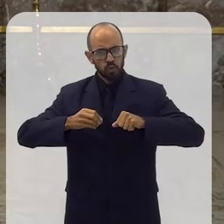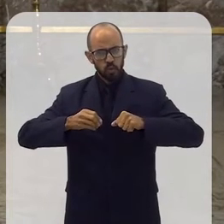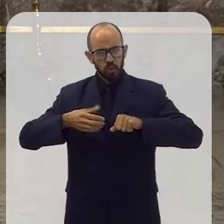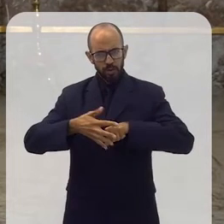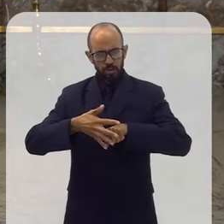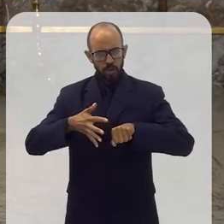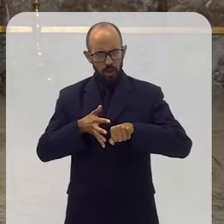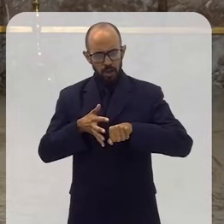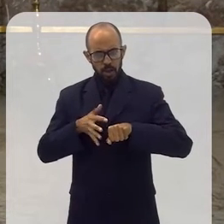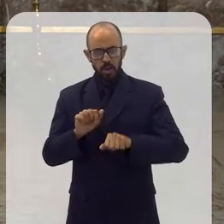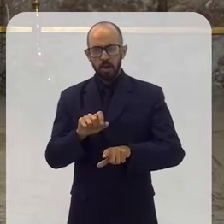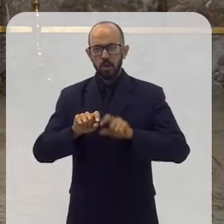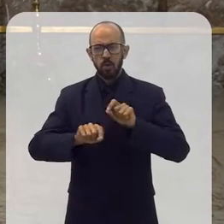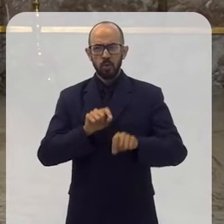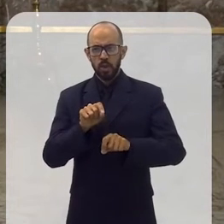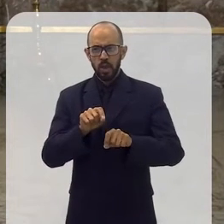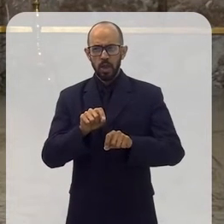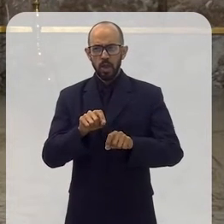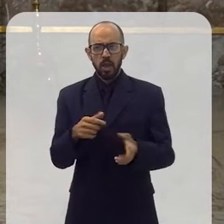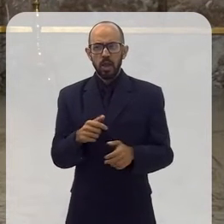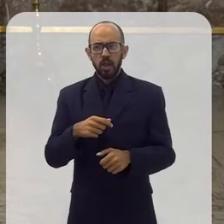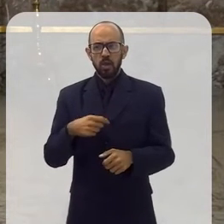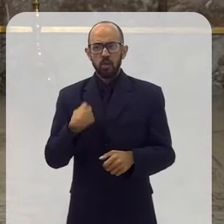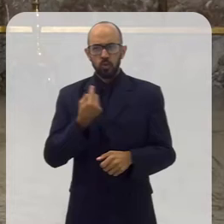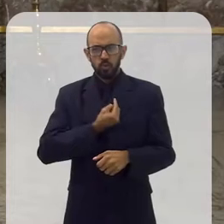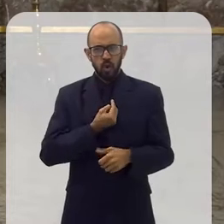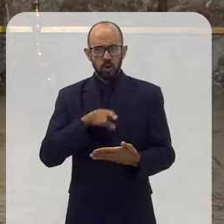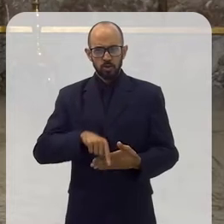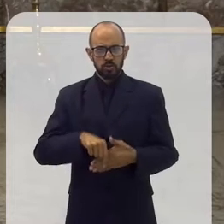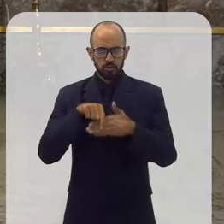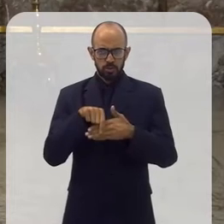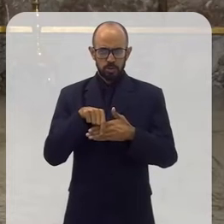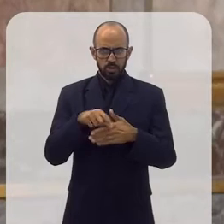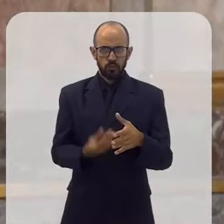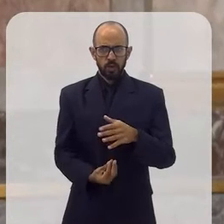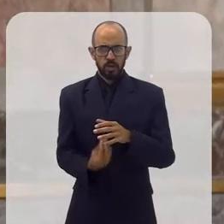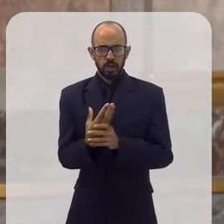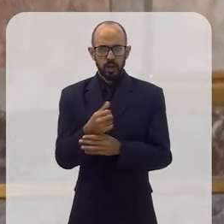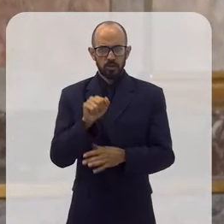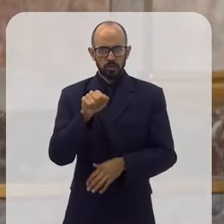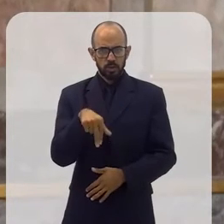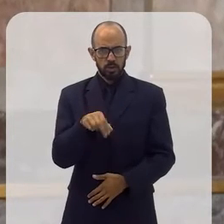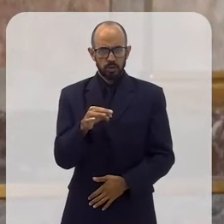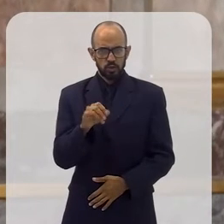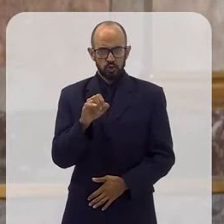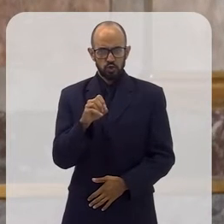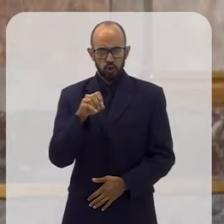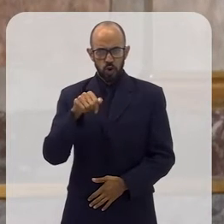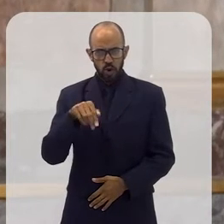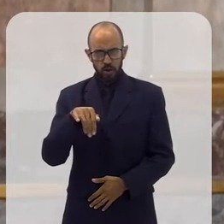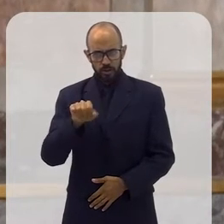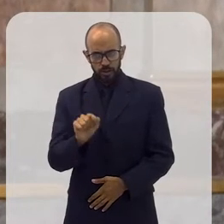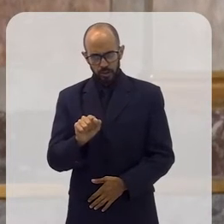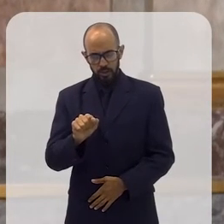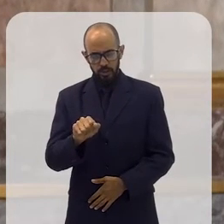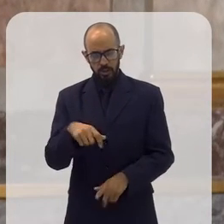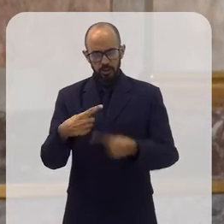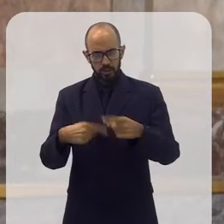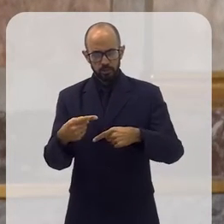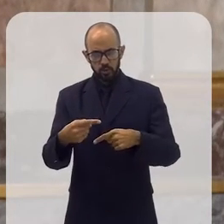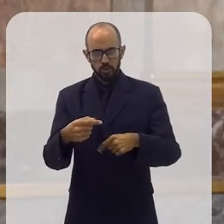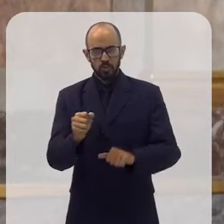E como já disse para vocês, nosso patriarcado foi fundado em Antioquia.